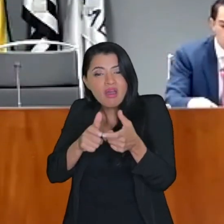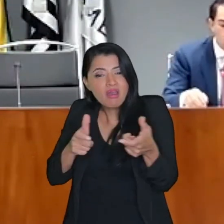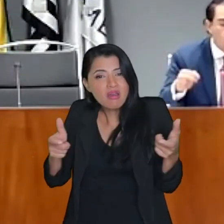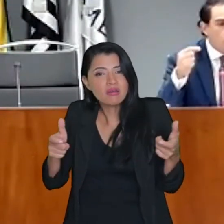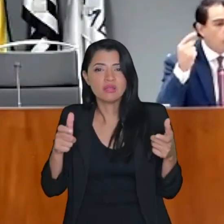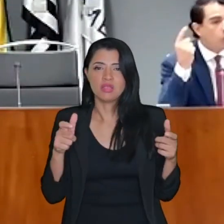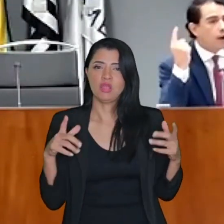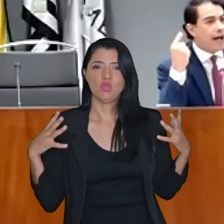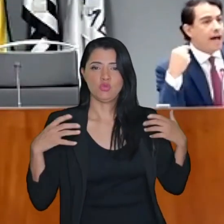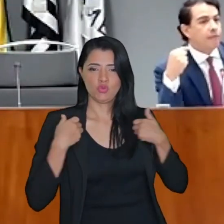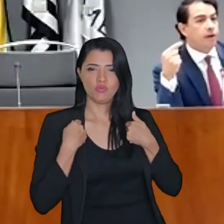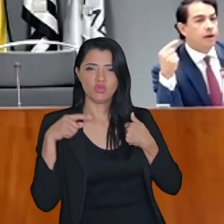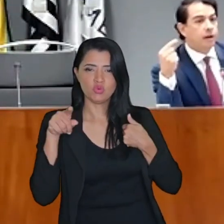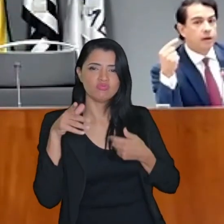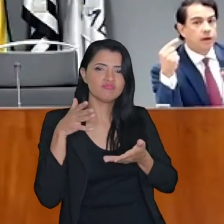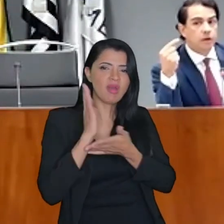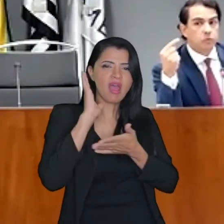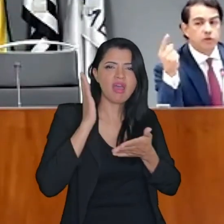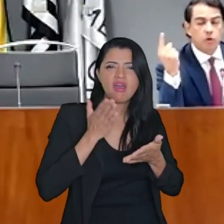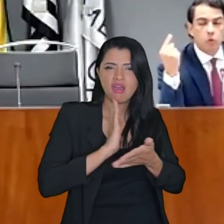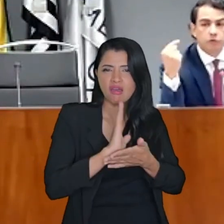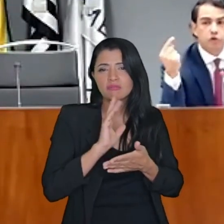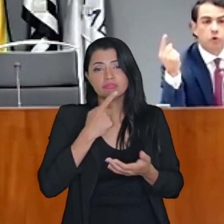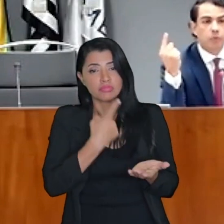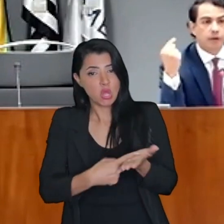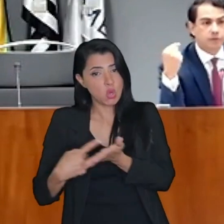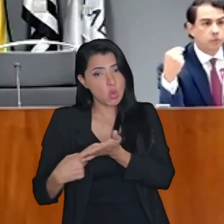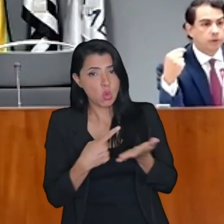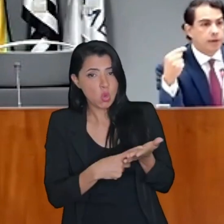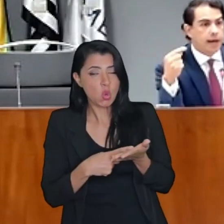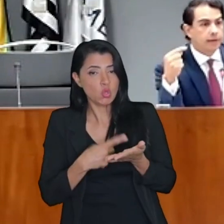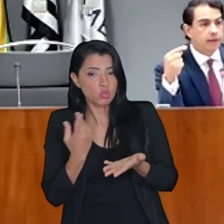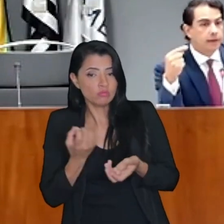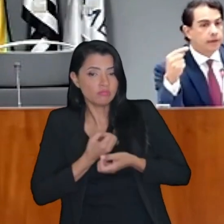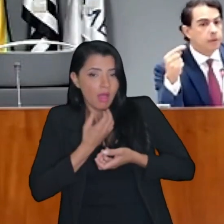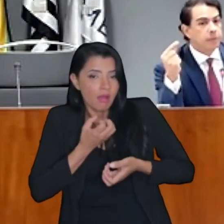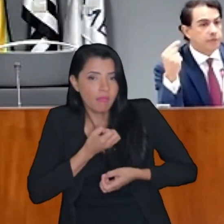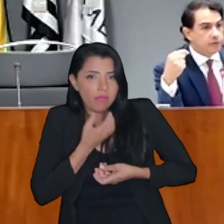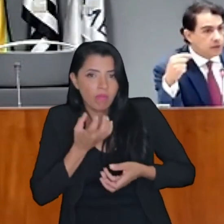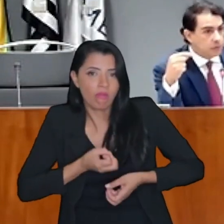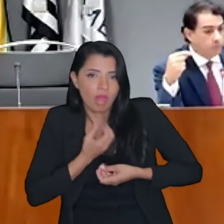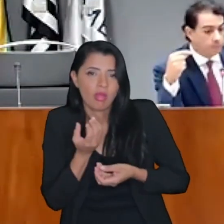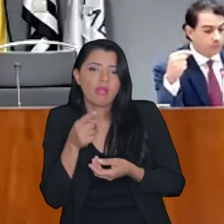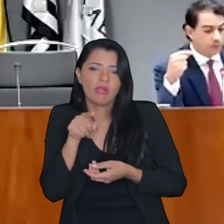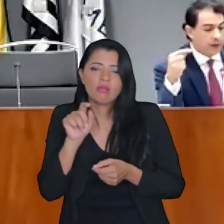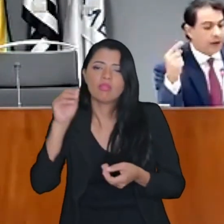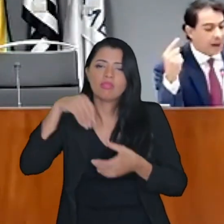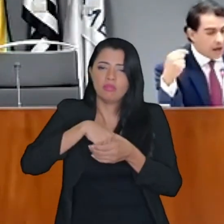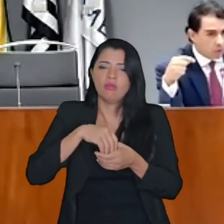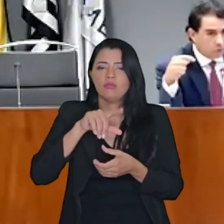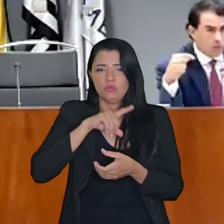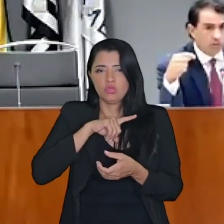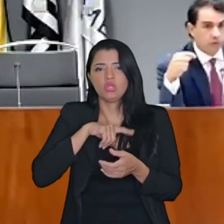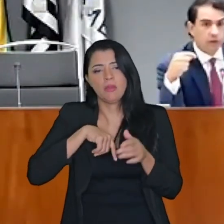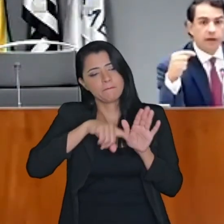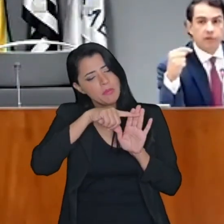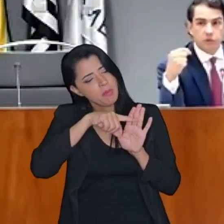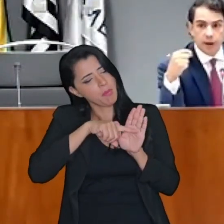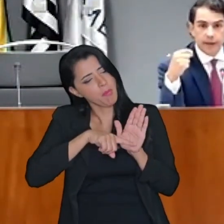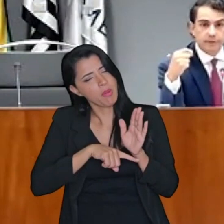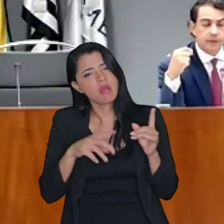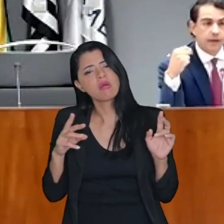ministros, homologava os acordos de colaboração premiada que previam